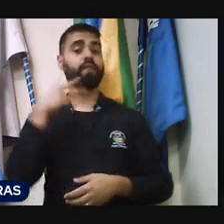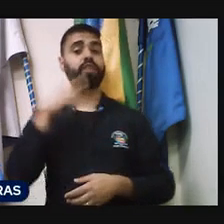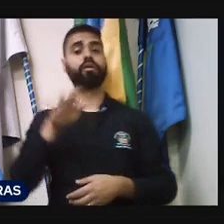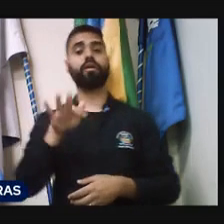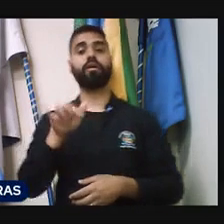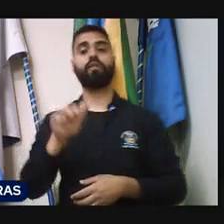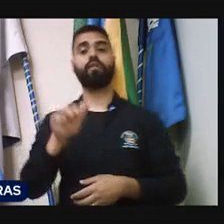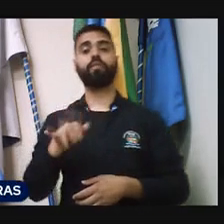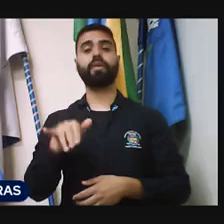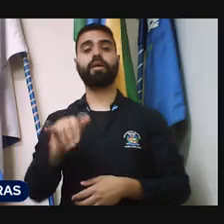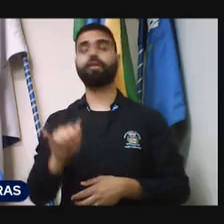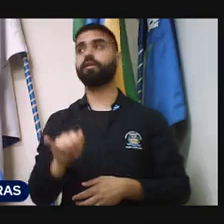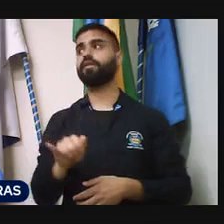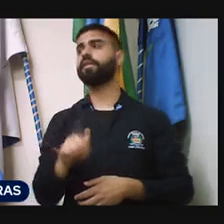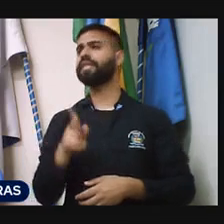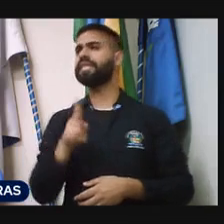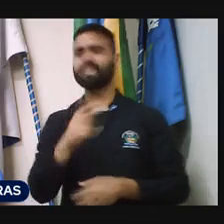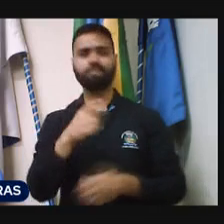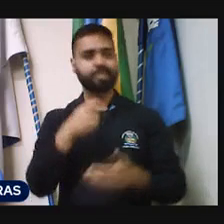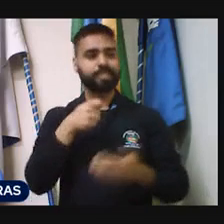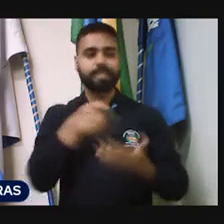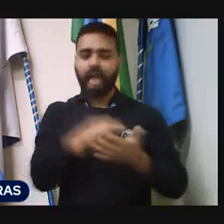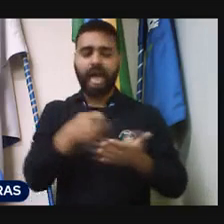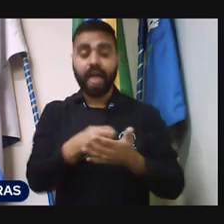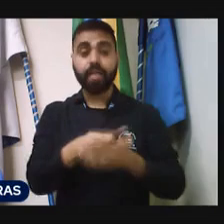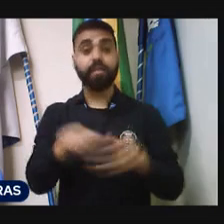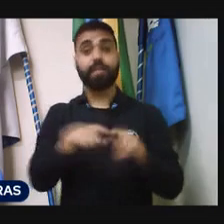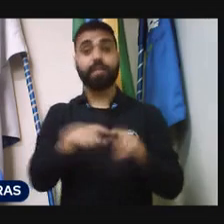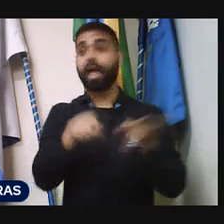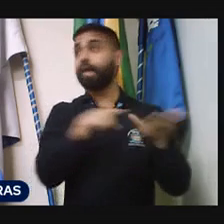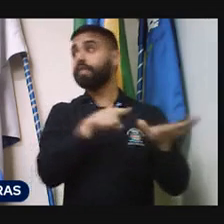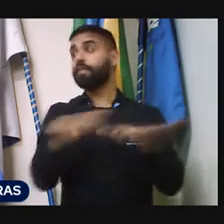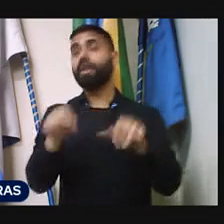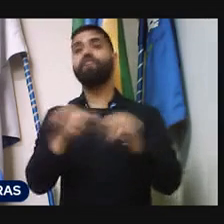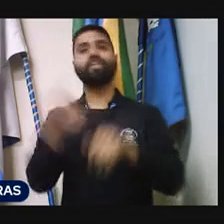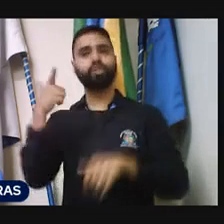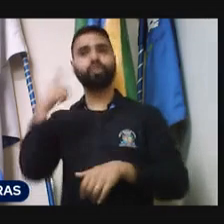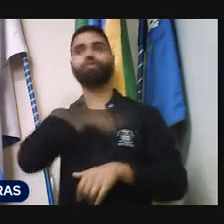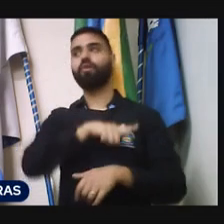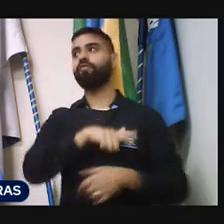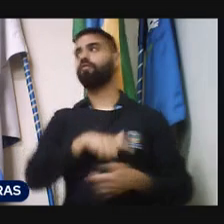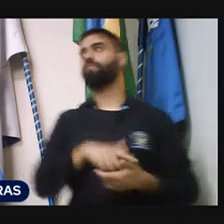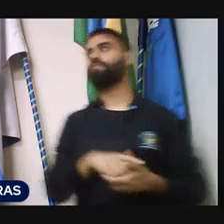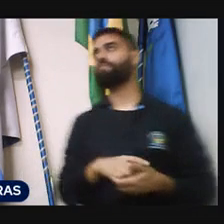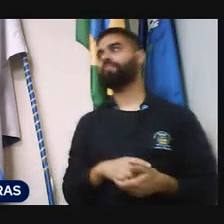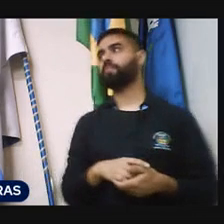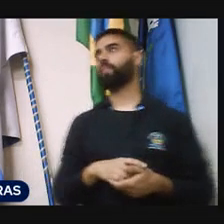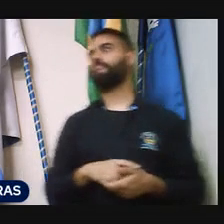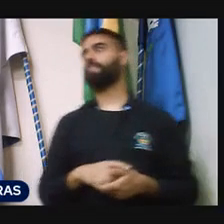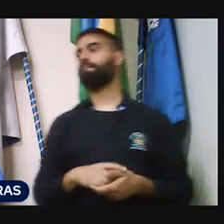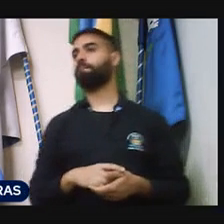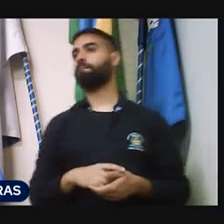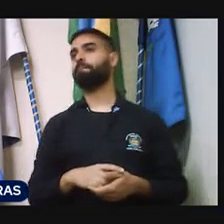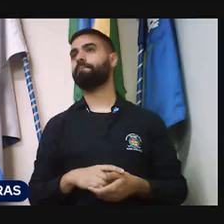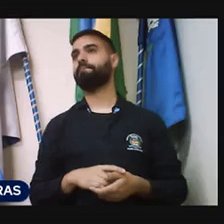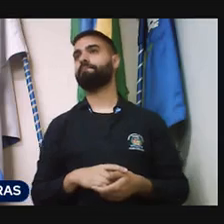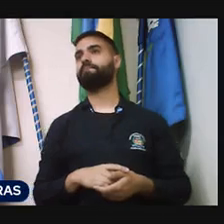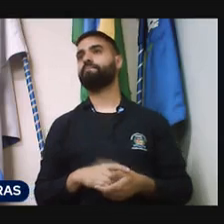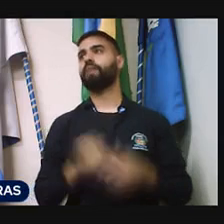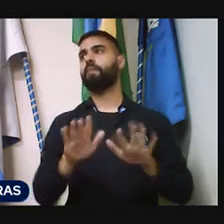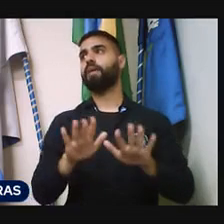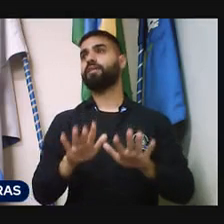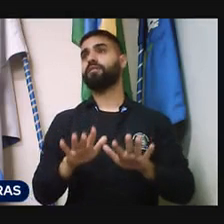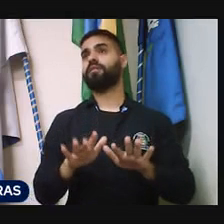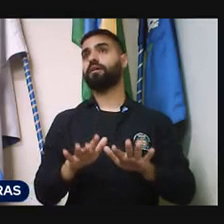fabiany que sempre me aperta e semana passada ela reiterou tô aqui nem todo seu Mário e comprar